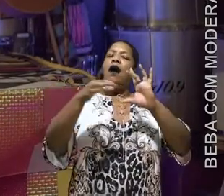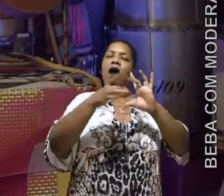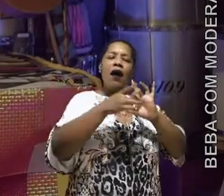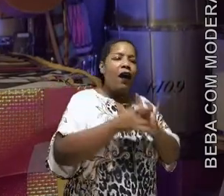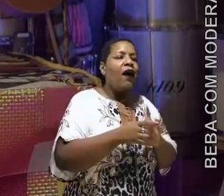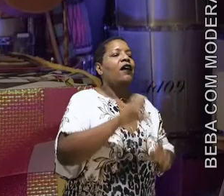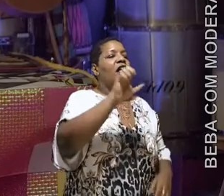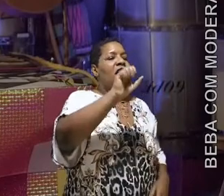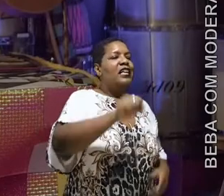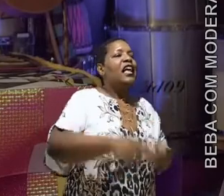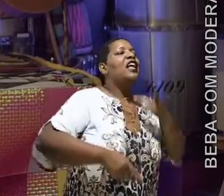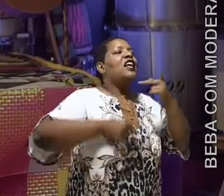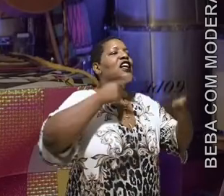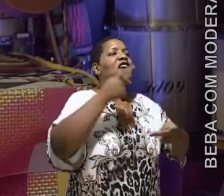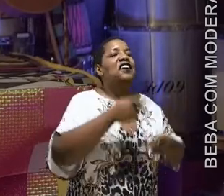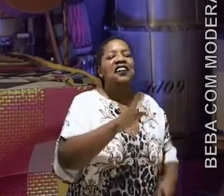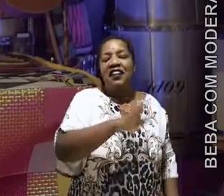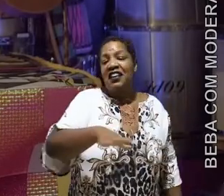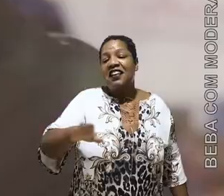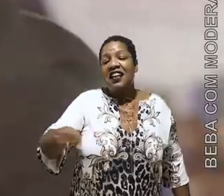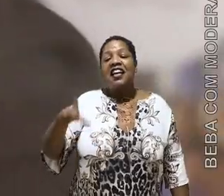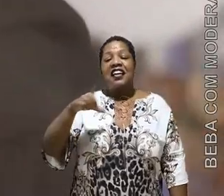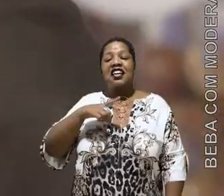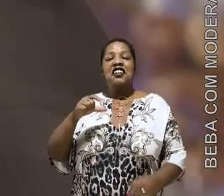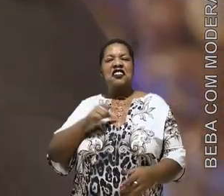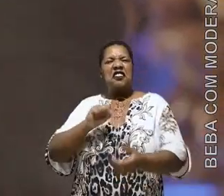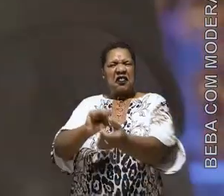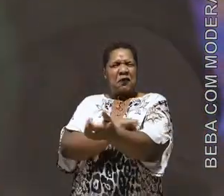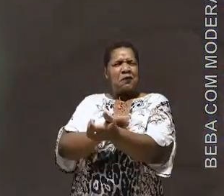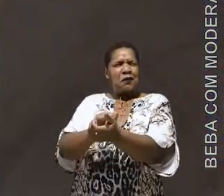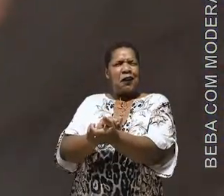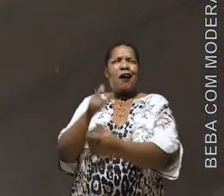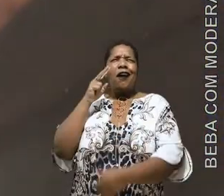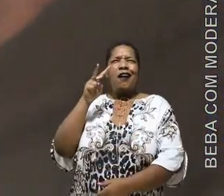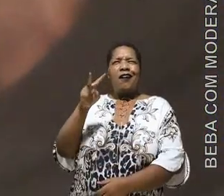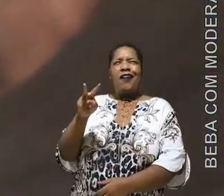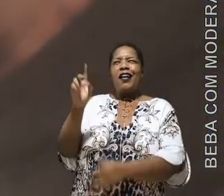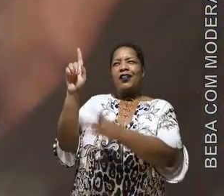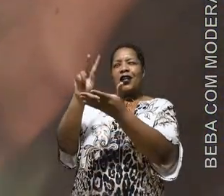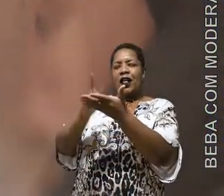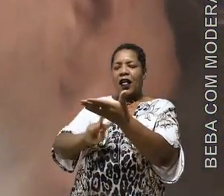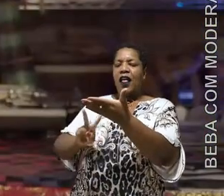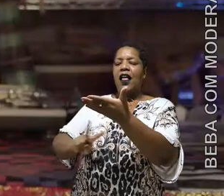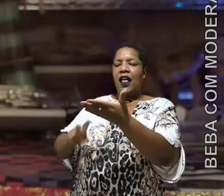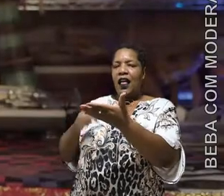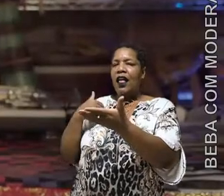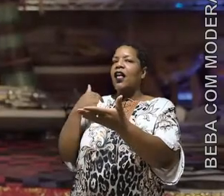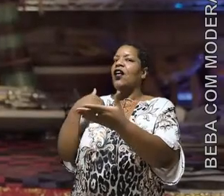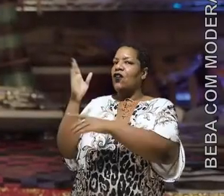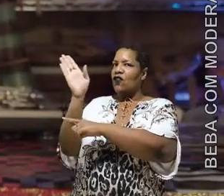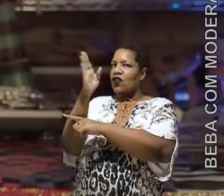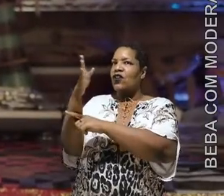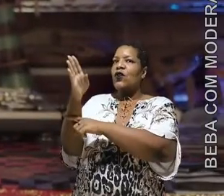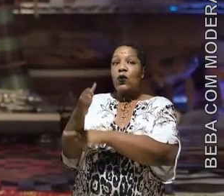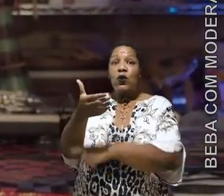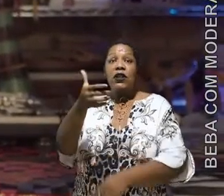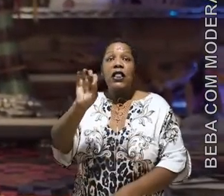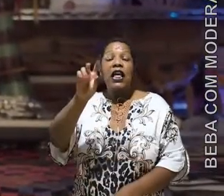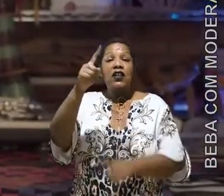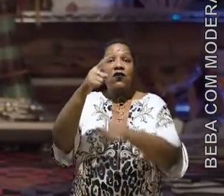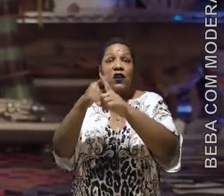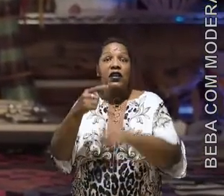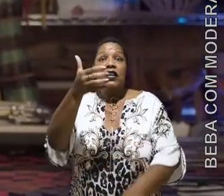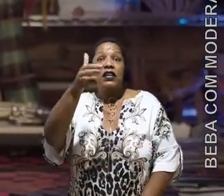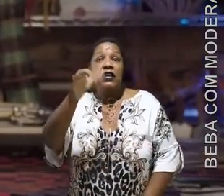importância da aliança para o bem legal receita a sua com crianças formato meu Expresso além da obra de ferragens sobrar da vela já fiz